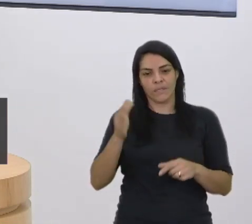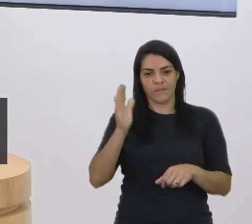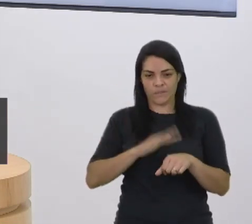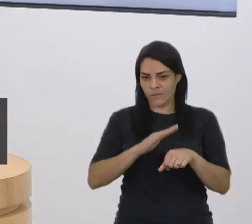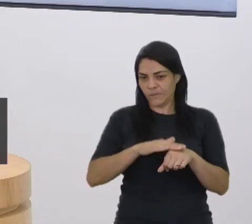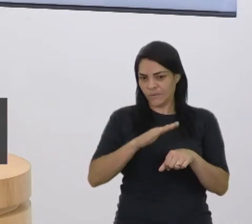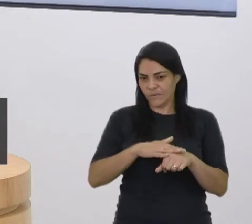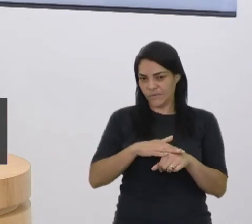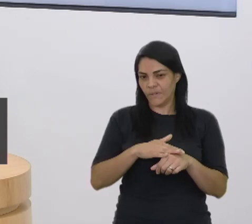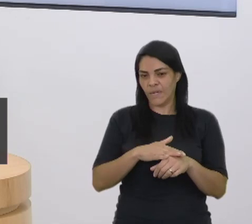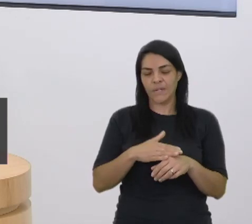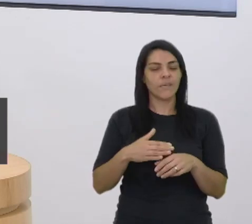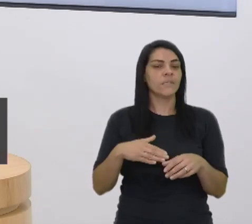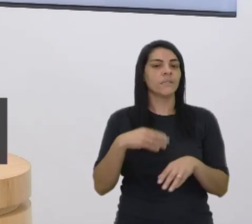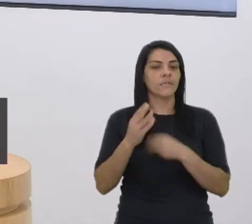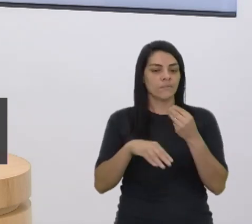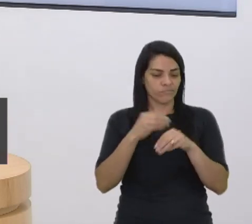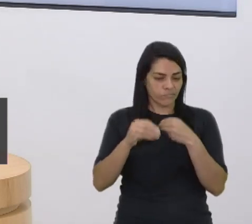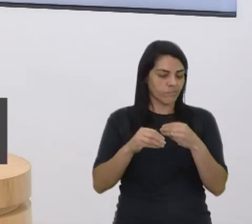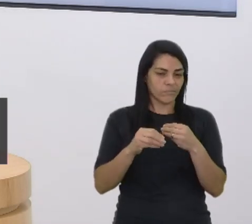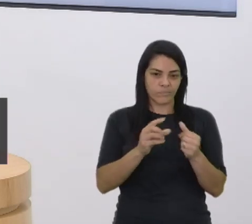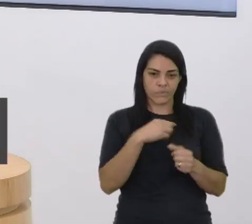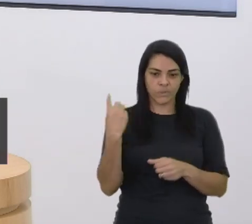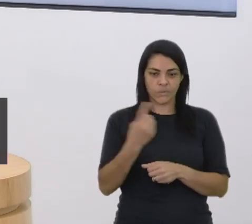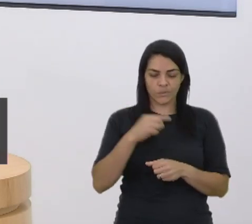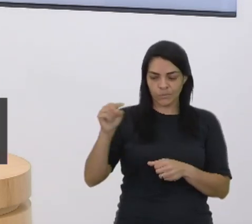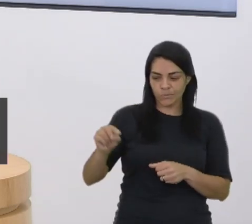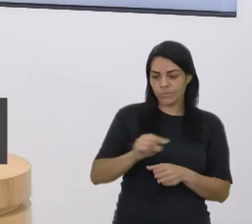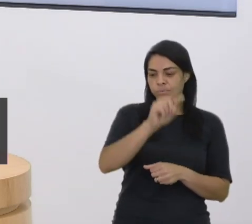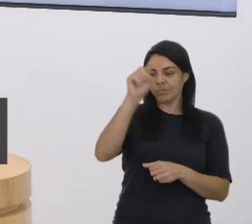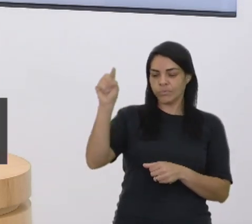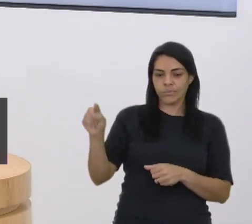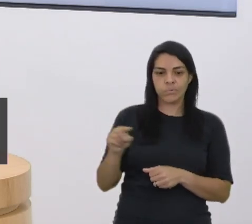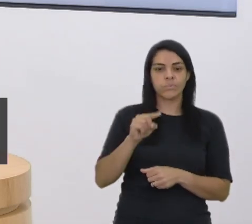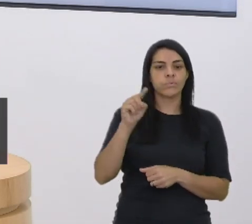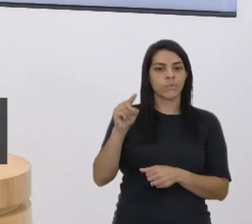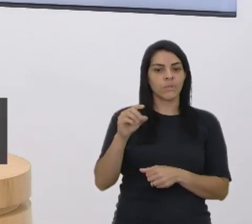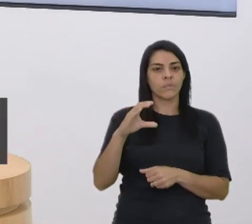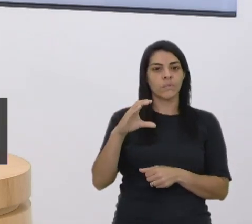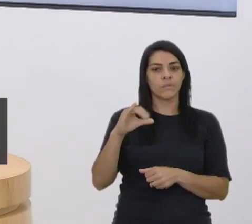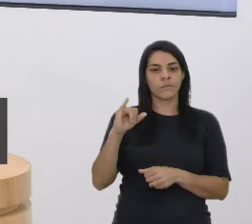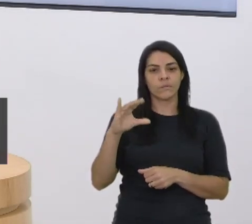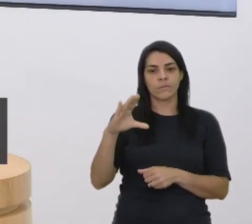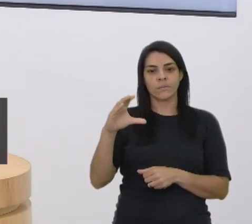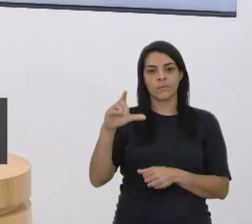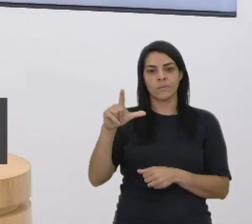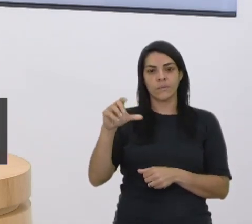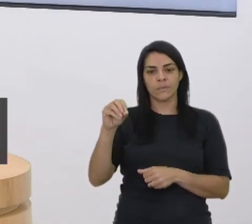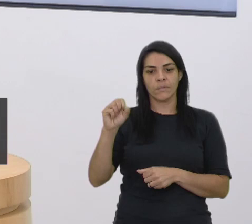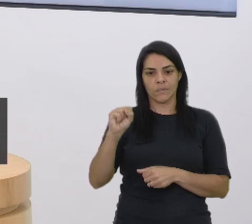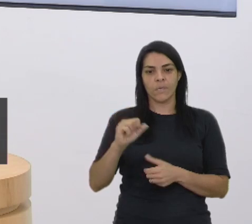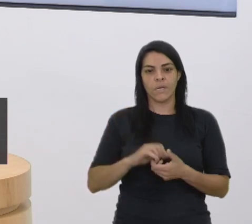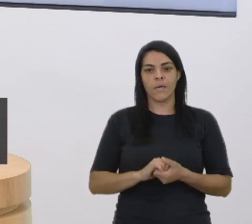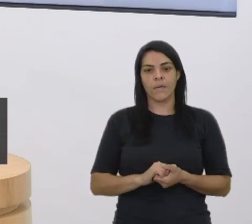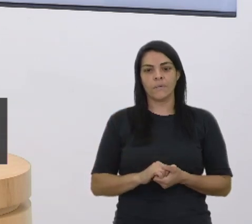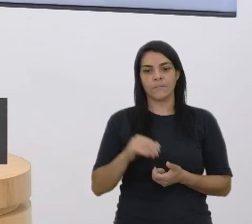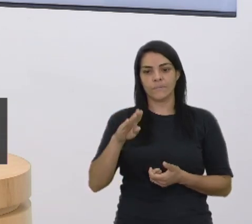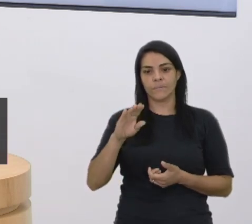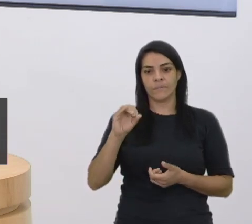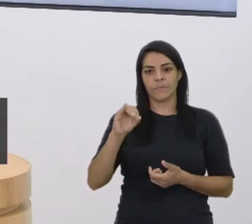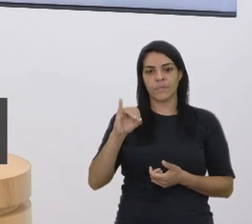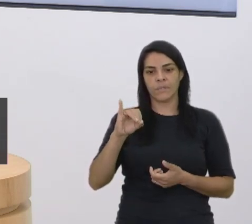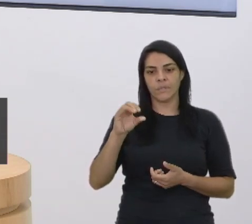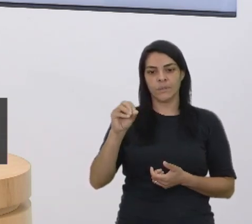parte dos nossos ciclos, né, sejam os ciclos biogeoquímicos, né, mas os próprios ciclos da natureza, ele tem o